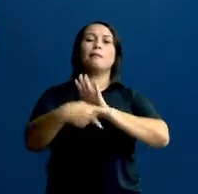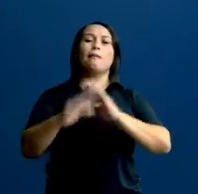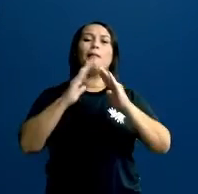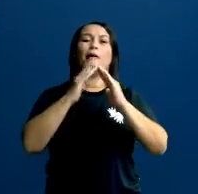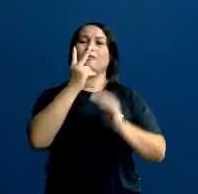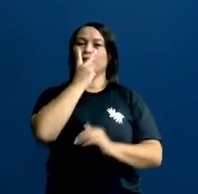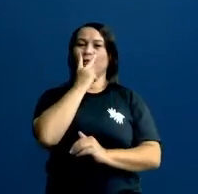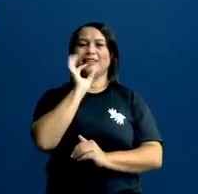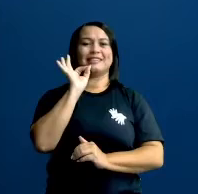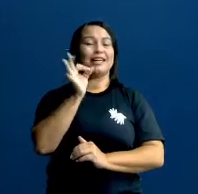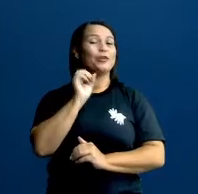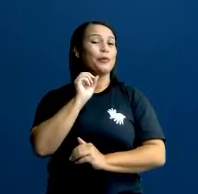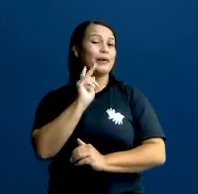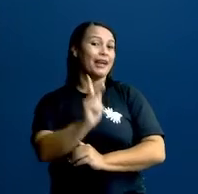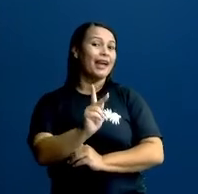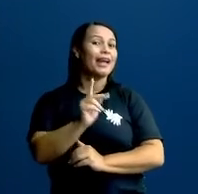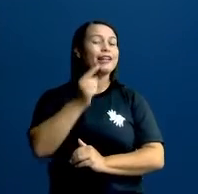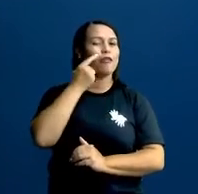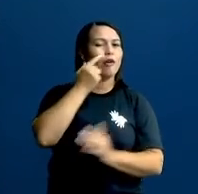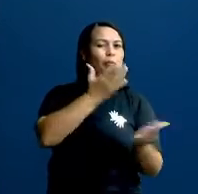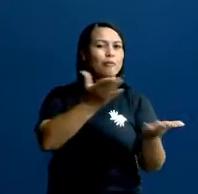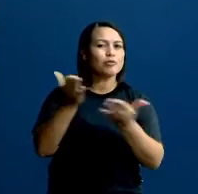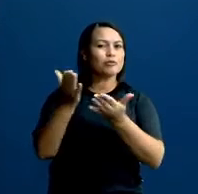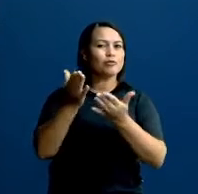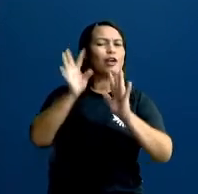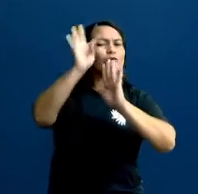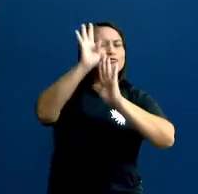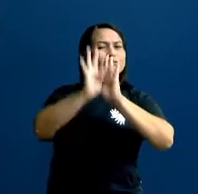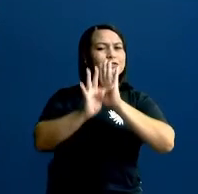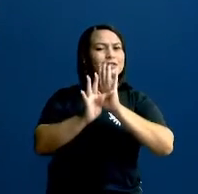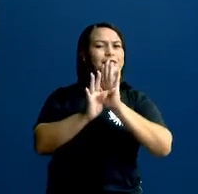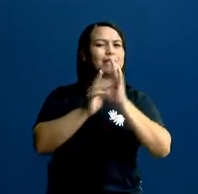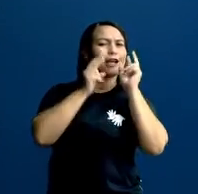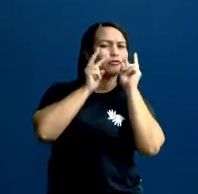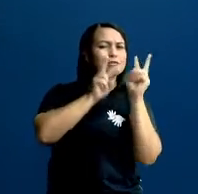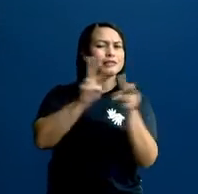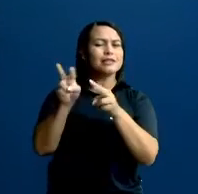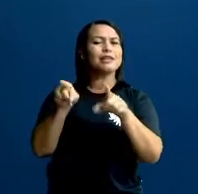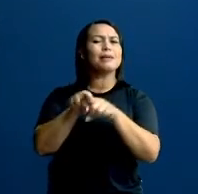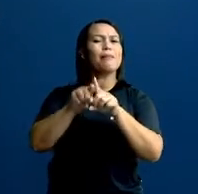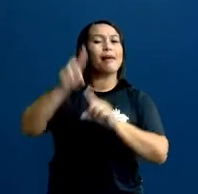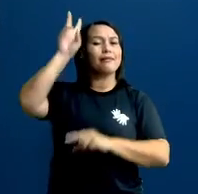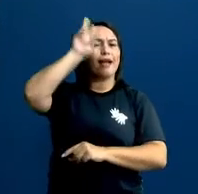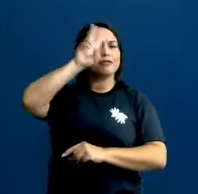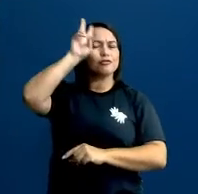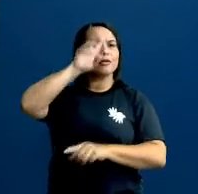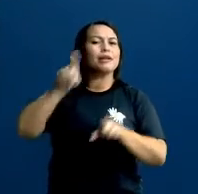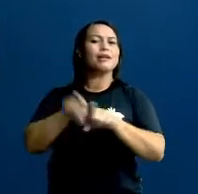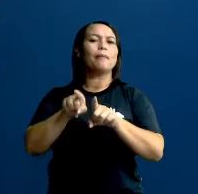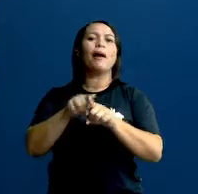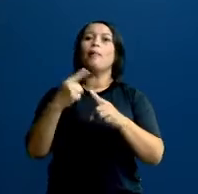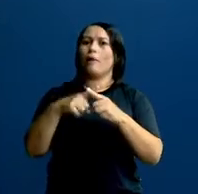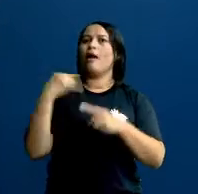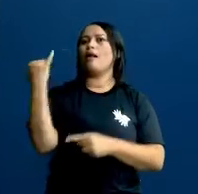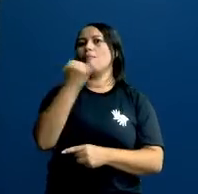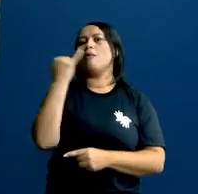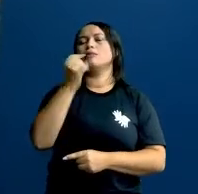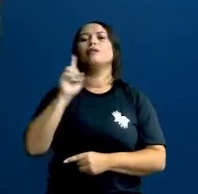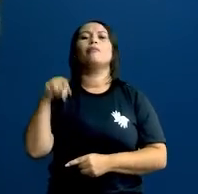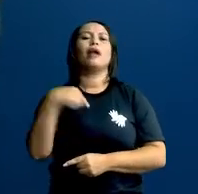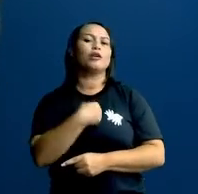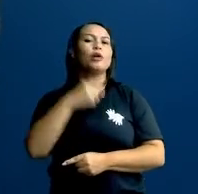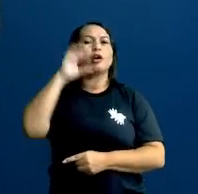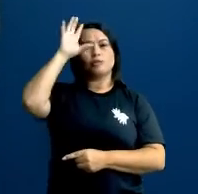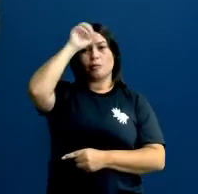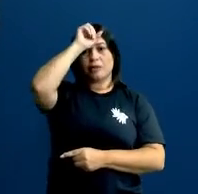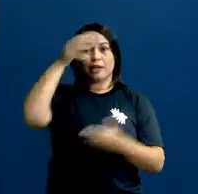Santo Antão, ok? E aí, se liga no texto, se liga no histórico, porque é muito importante para o que a gente